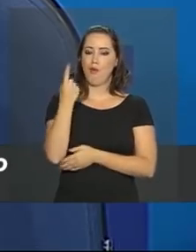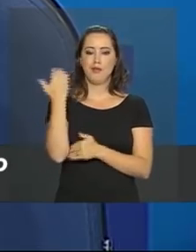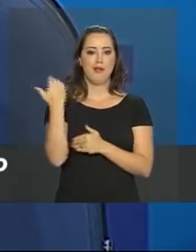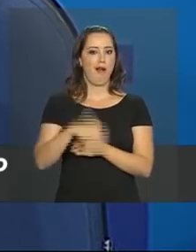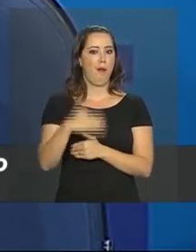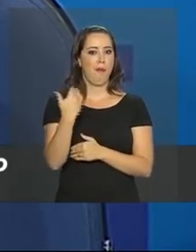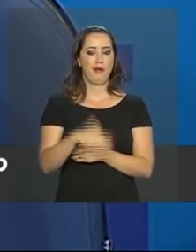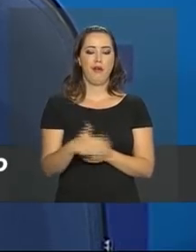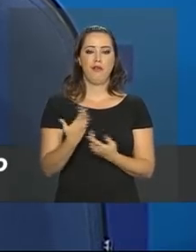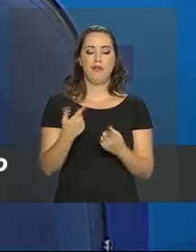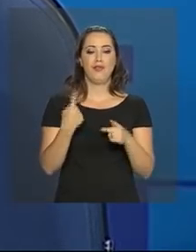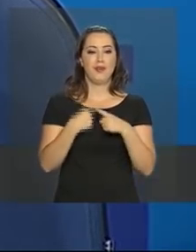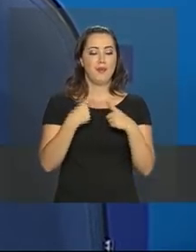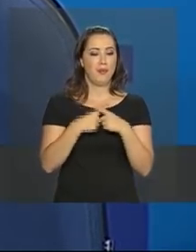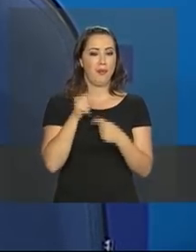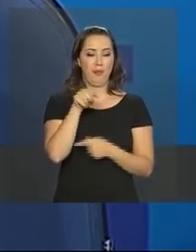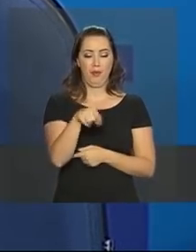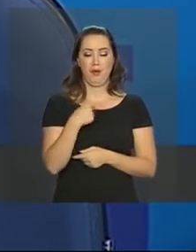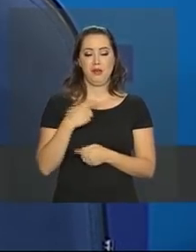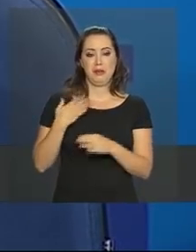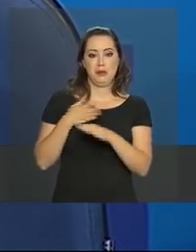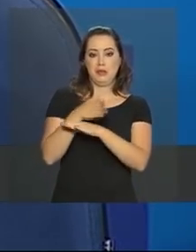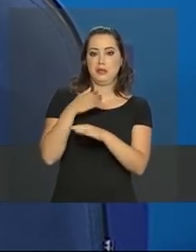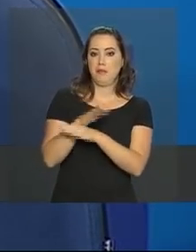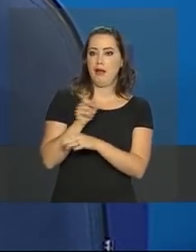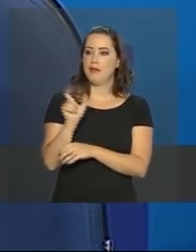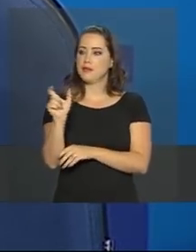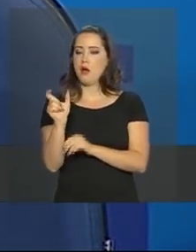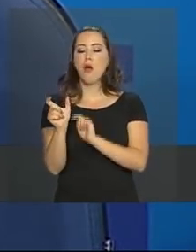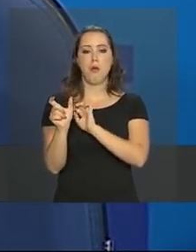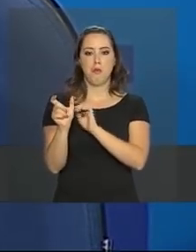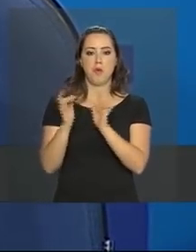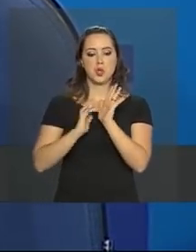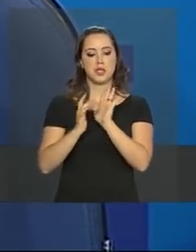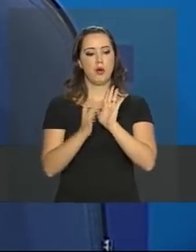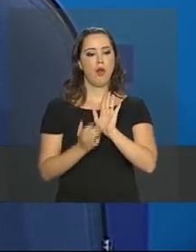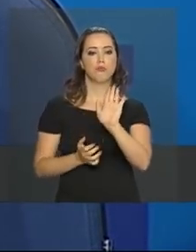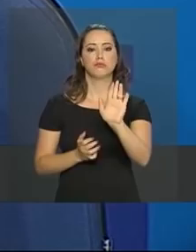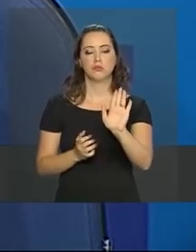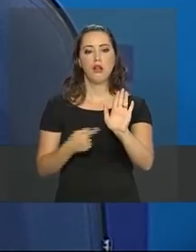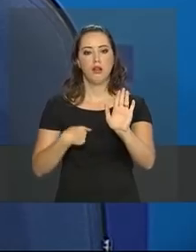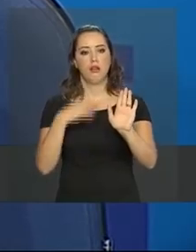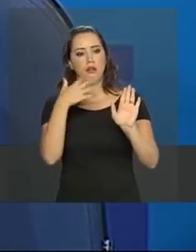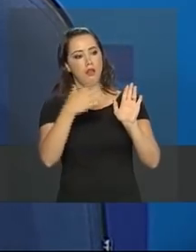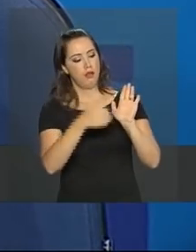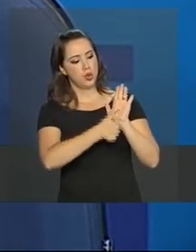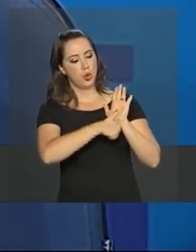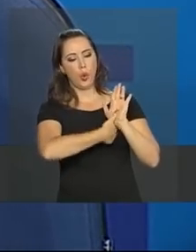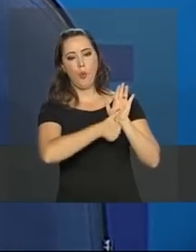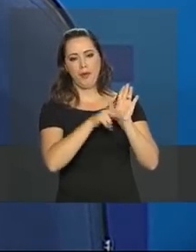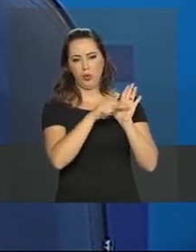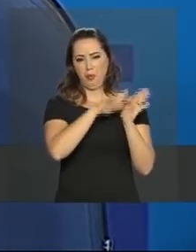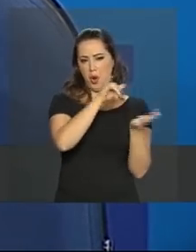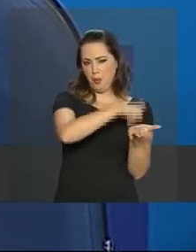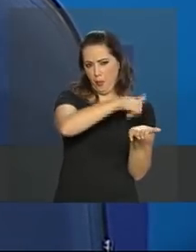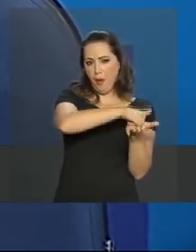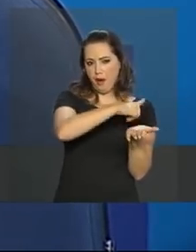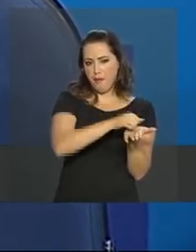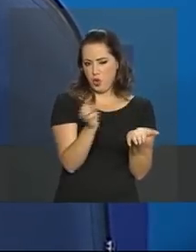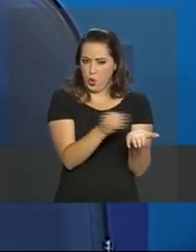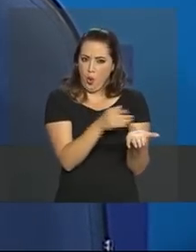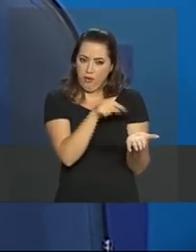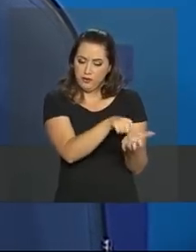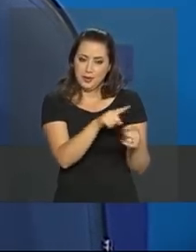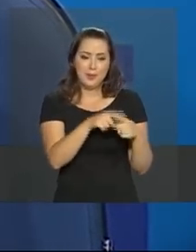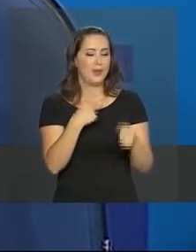de identidade porque ainda que você passa nos portões com ela dentro da sala de aula dentro da sala de aplicação de prova ela não